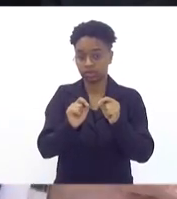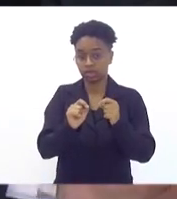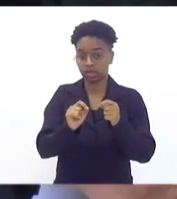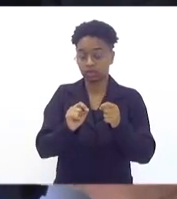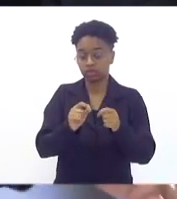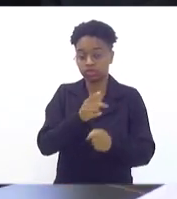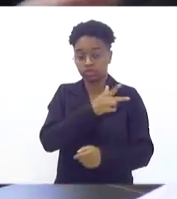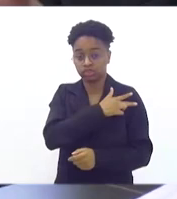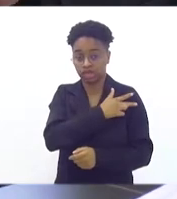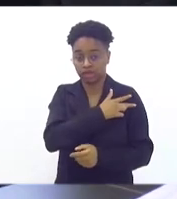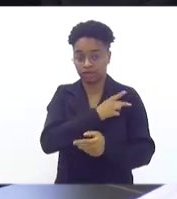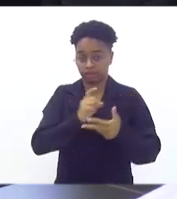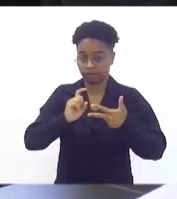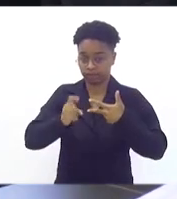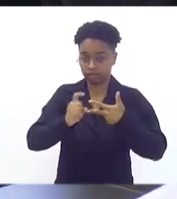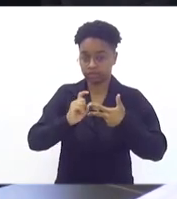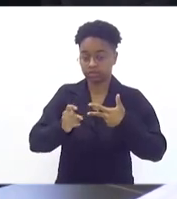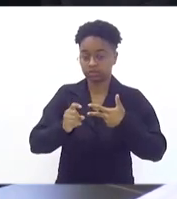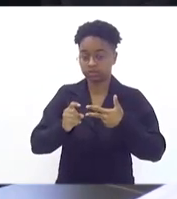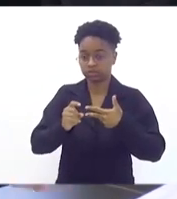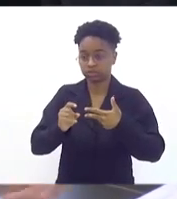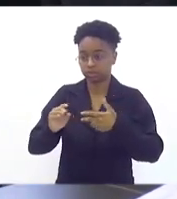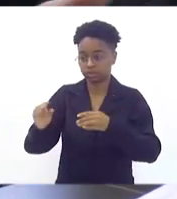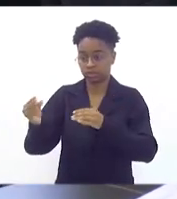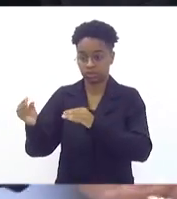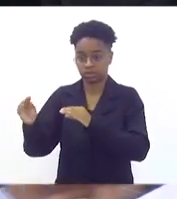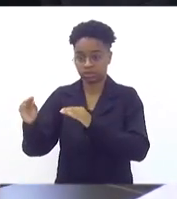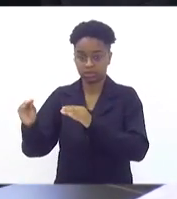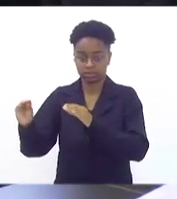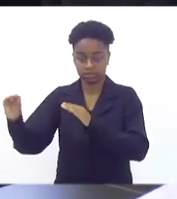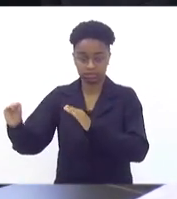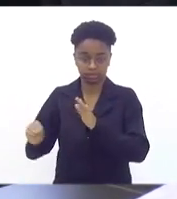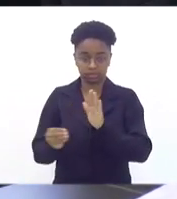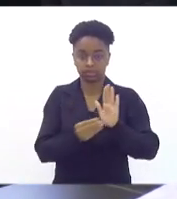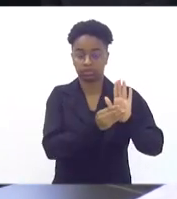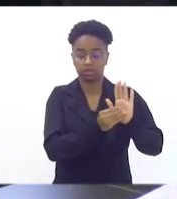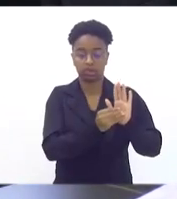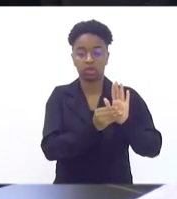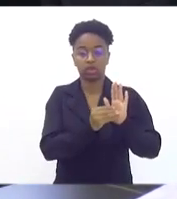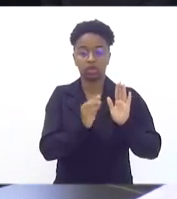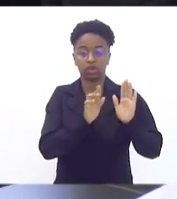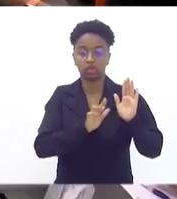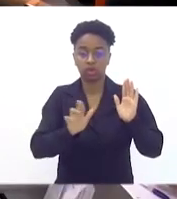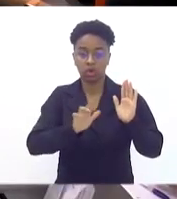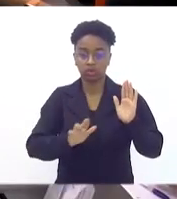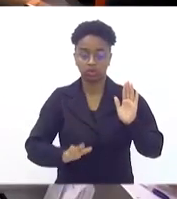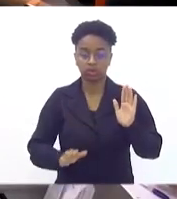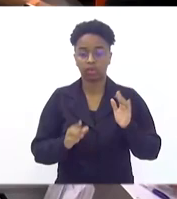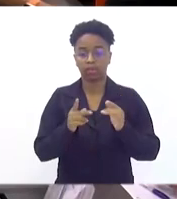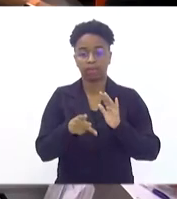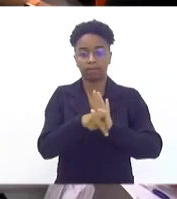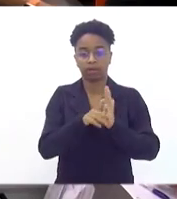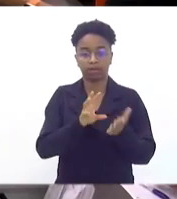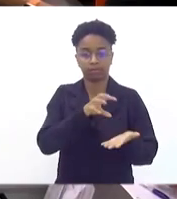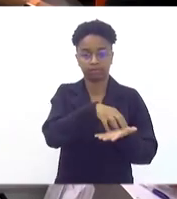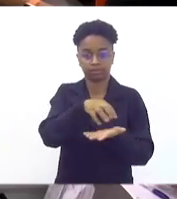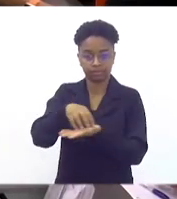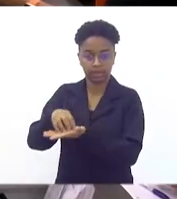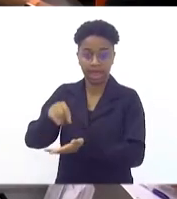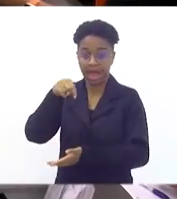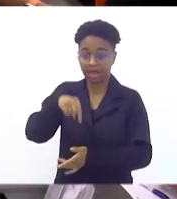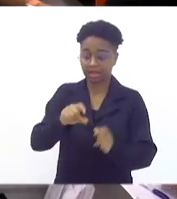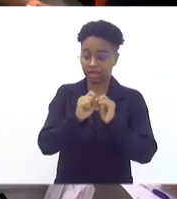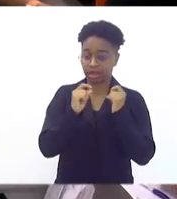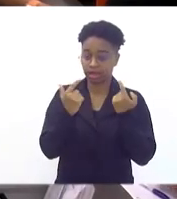Executivo encaminhem para esta casa os nomes que pretende levar as agências e essa casa